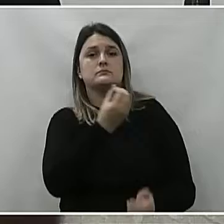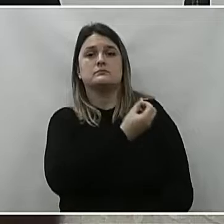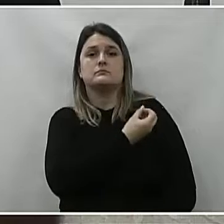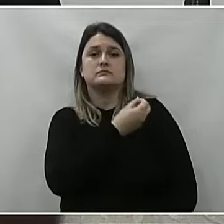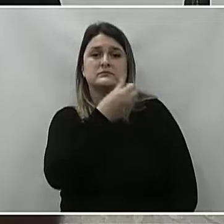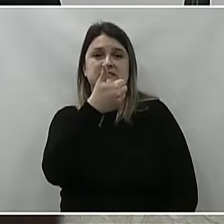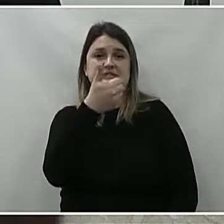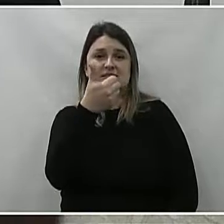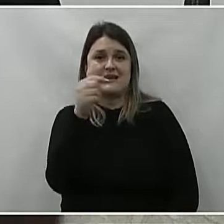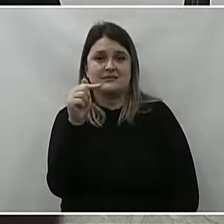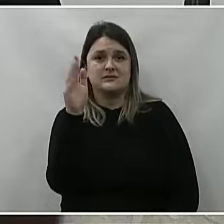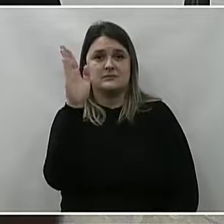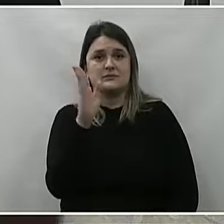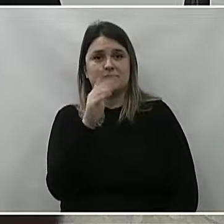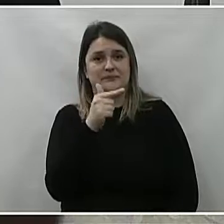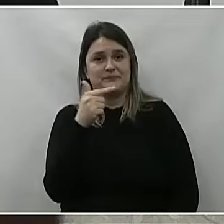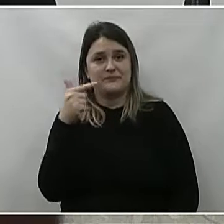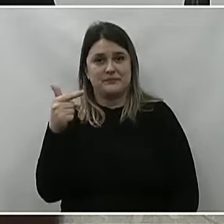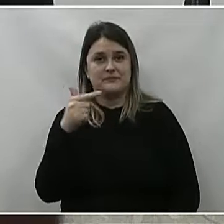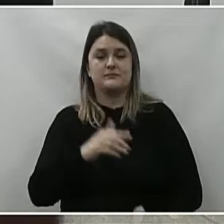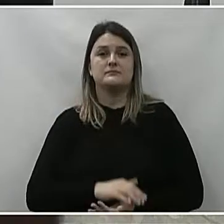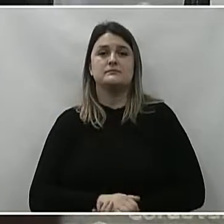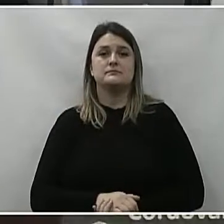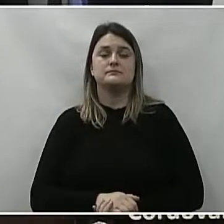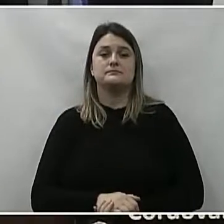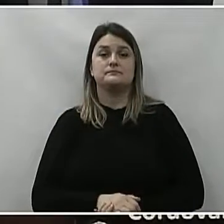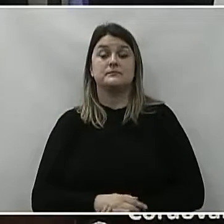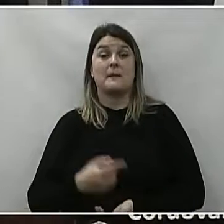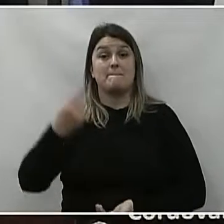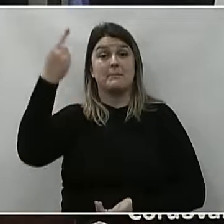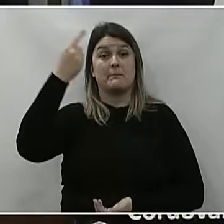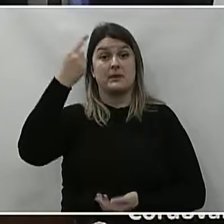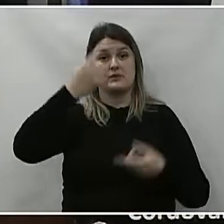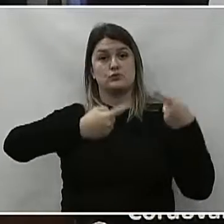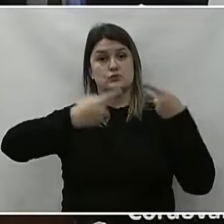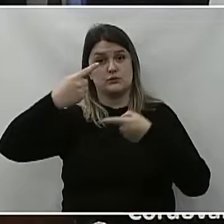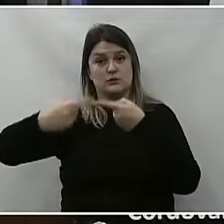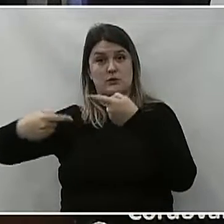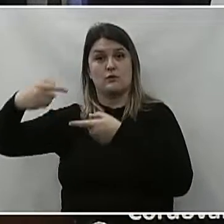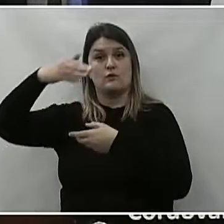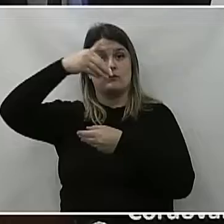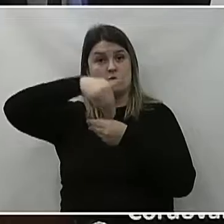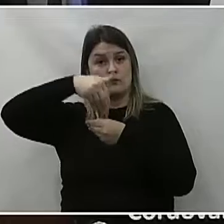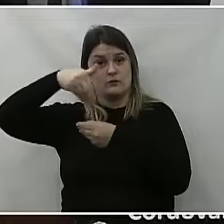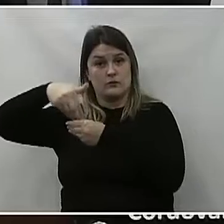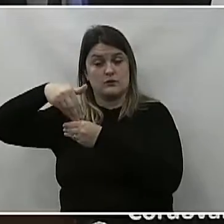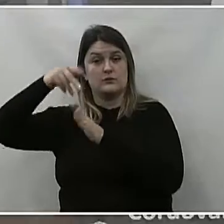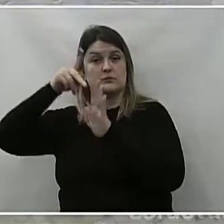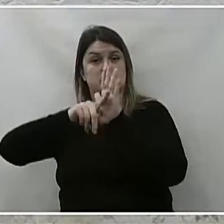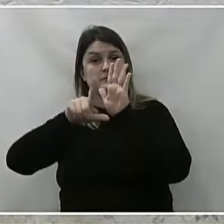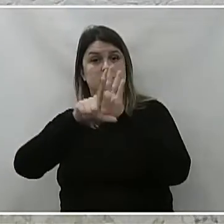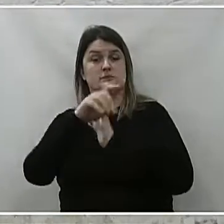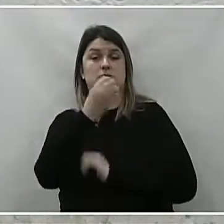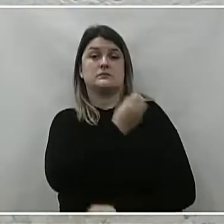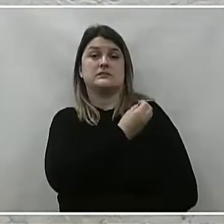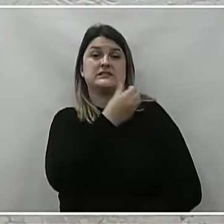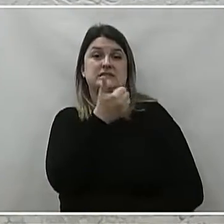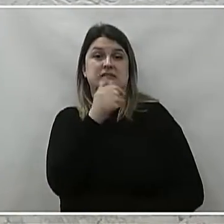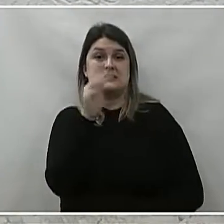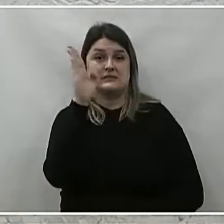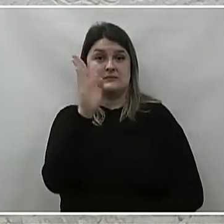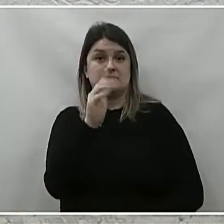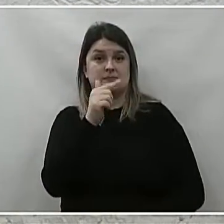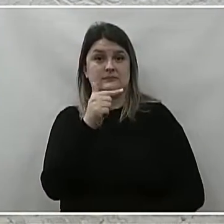Ordinária, número 17 de 2022. Em primeira discussão e votação do Projeto de Lei Ordinária, de número 17 de